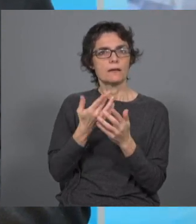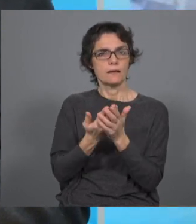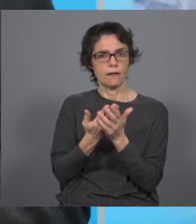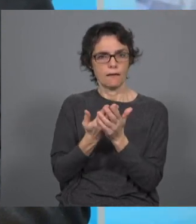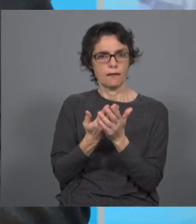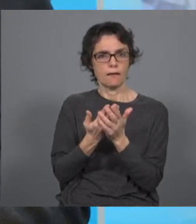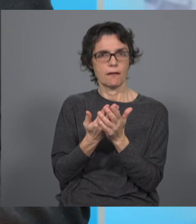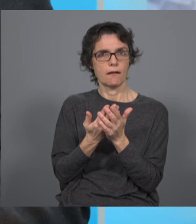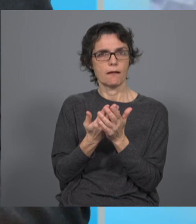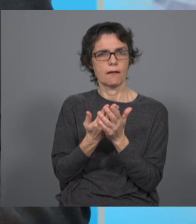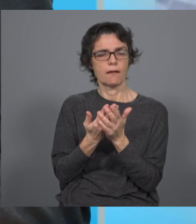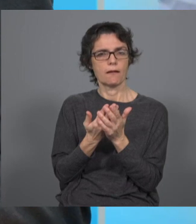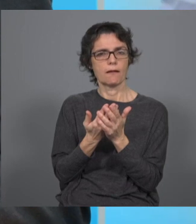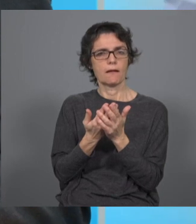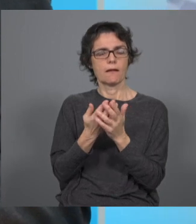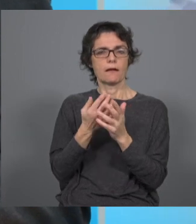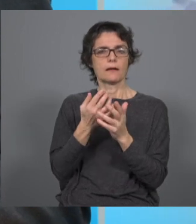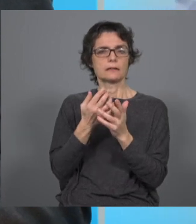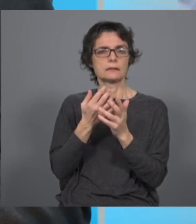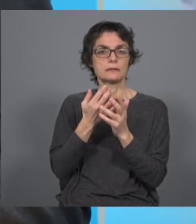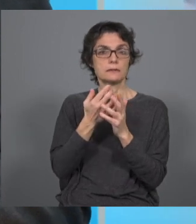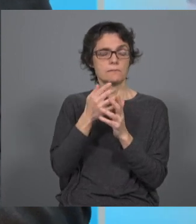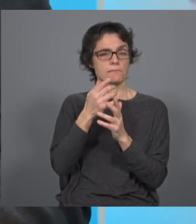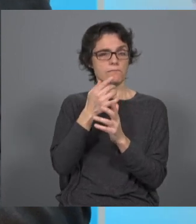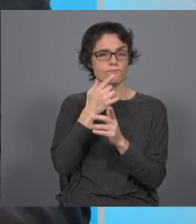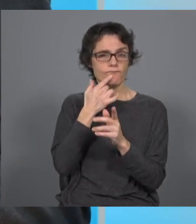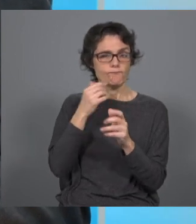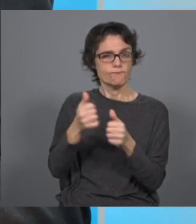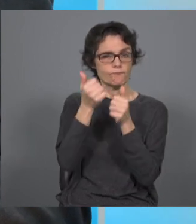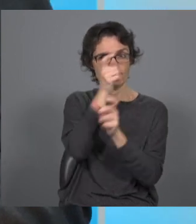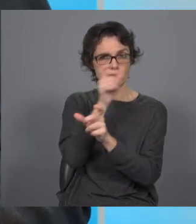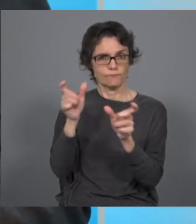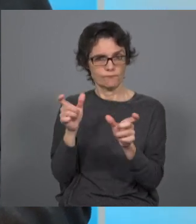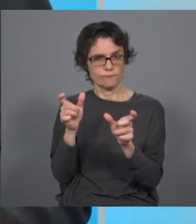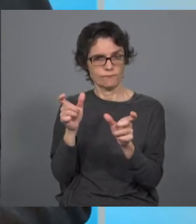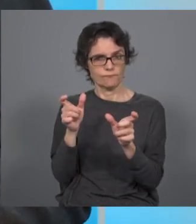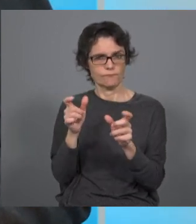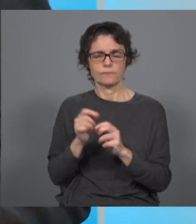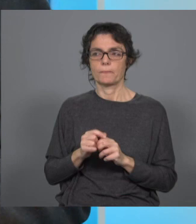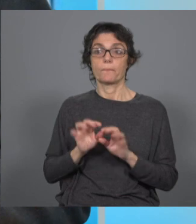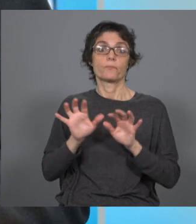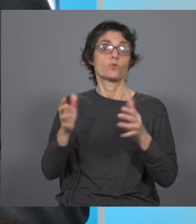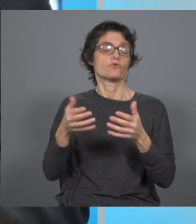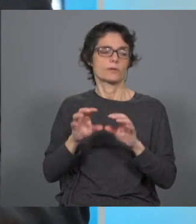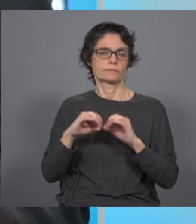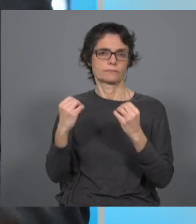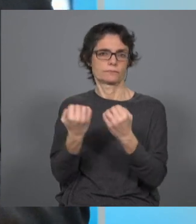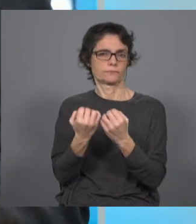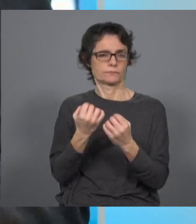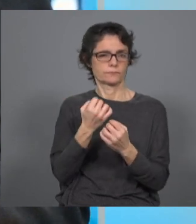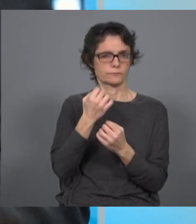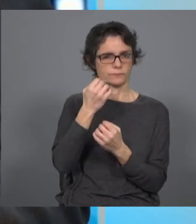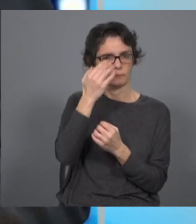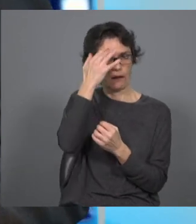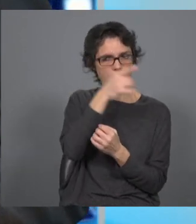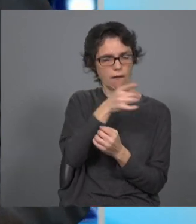digamos, investidas de poder. Os políticos, os governantes, as empresas, os senhores